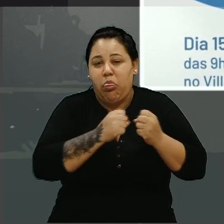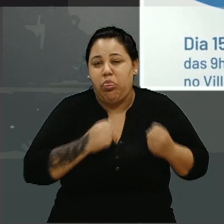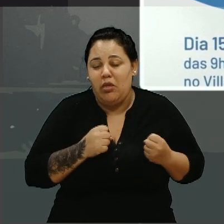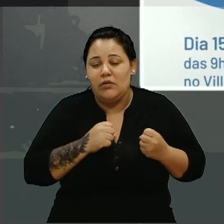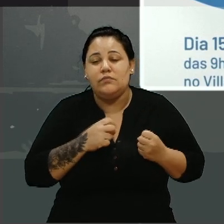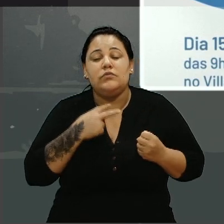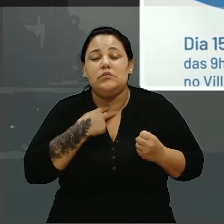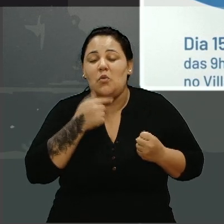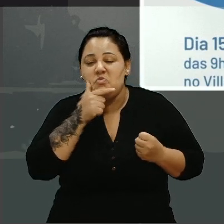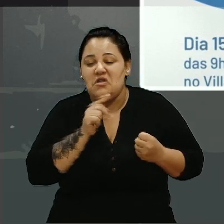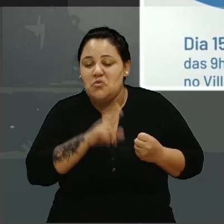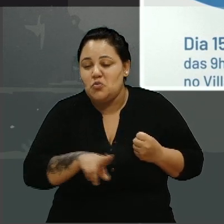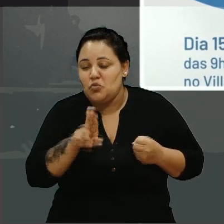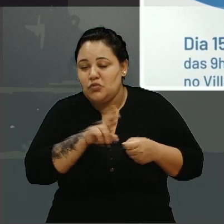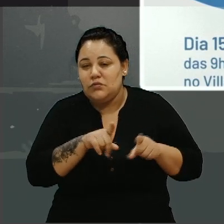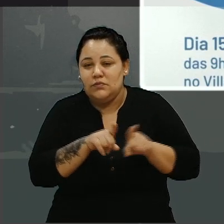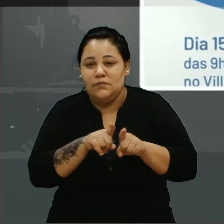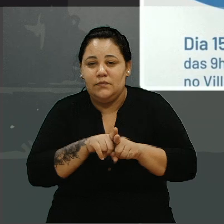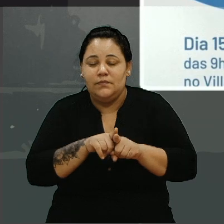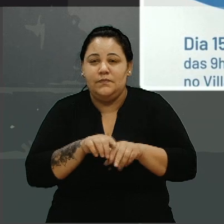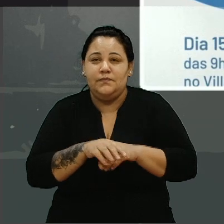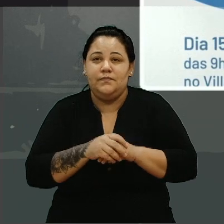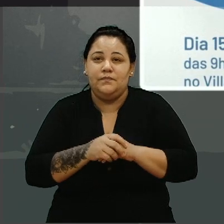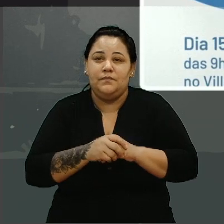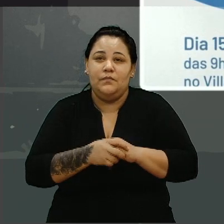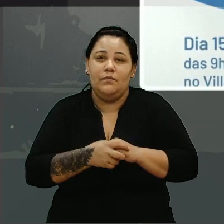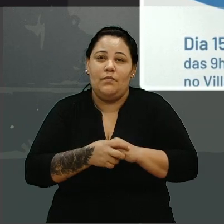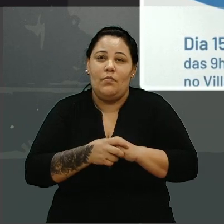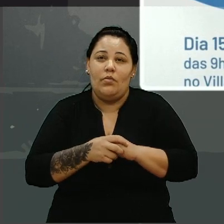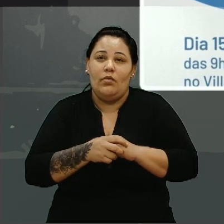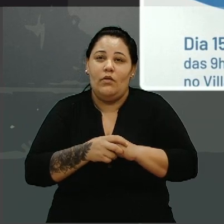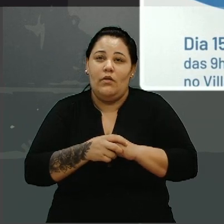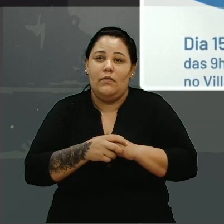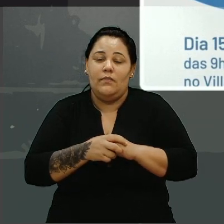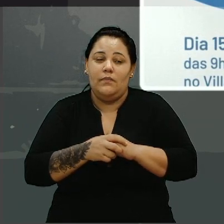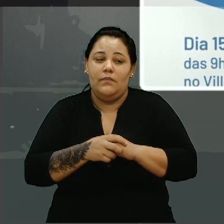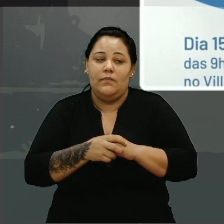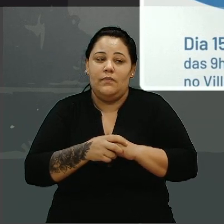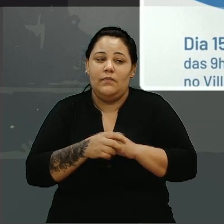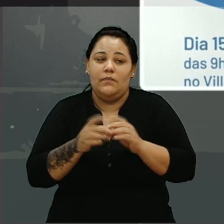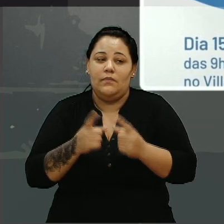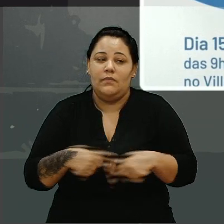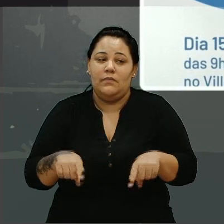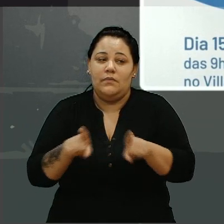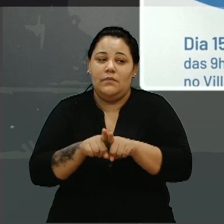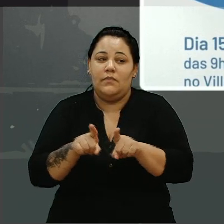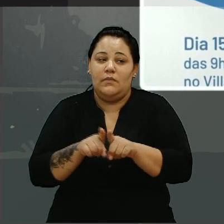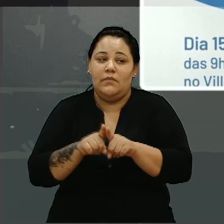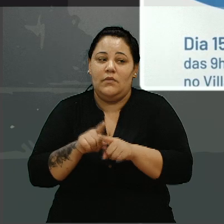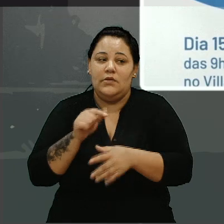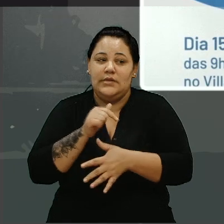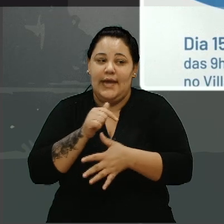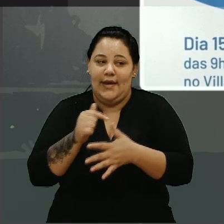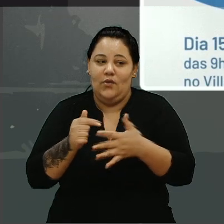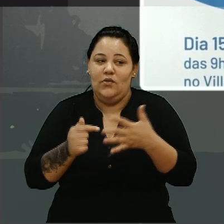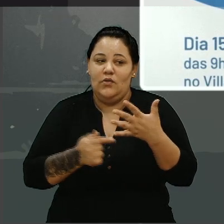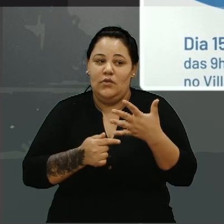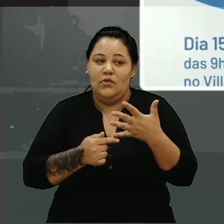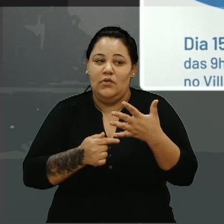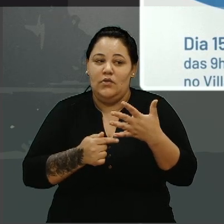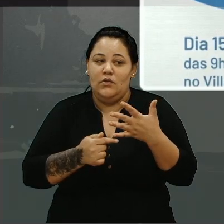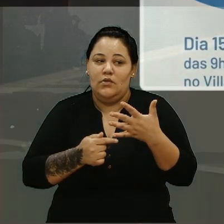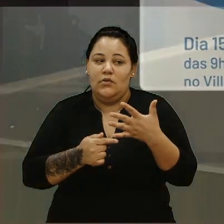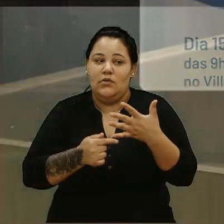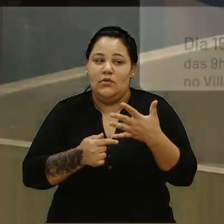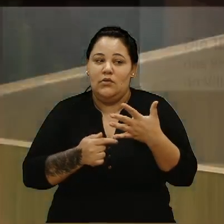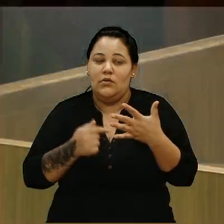uso. E também eles estão colocando de alguns itens que muita gente questionava o que fazer e que